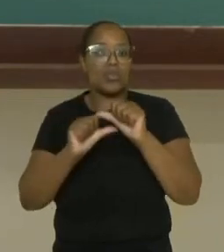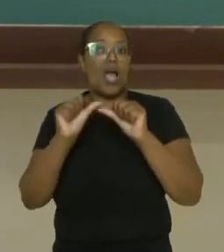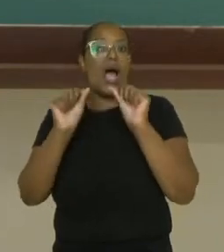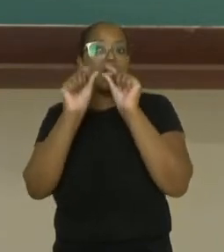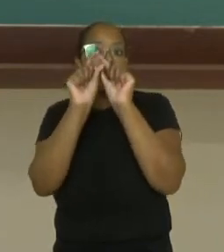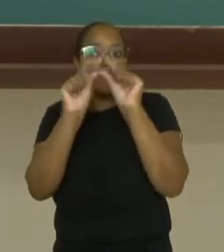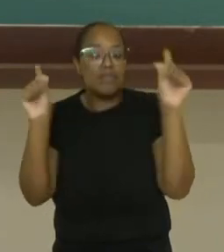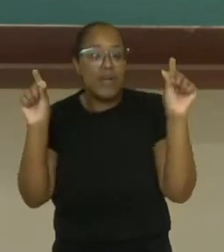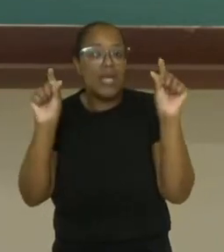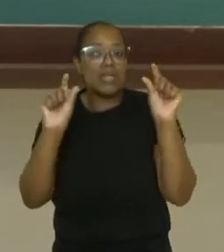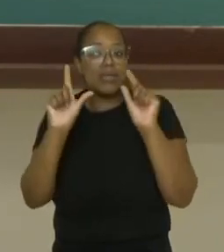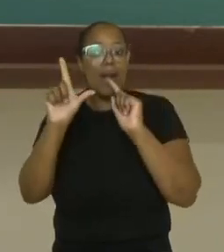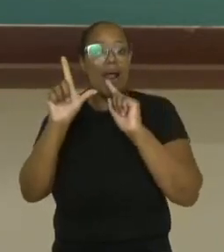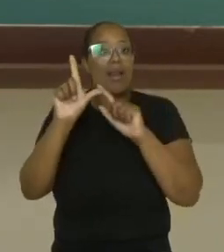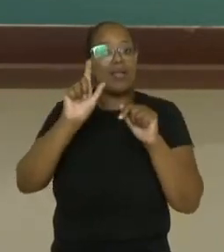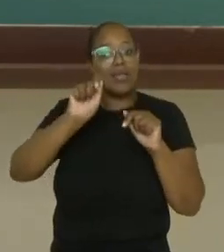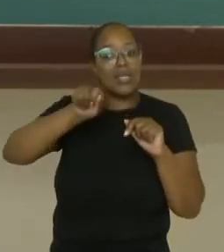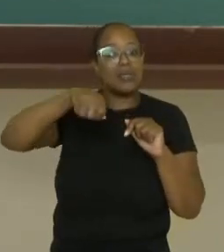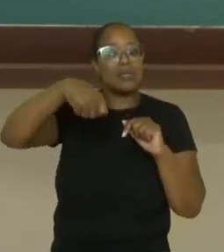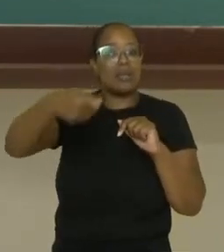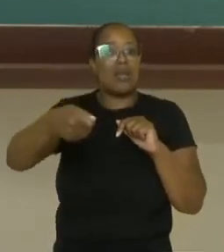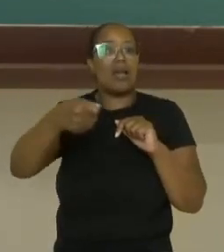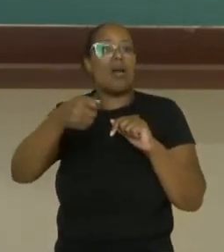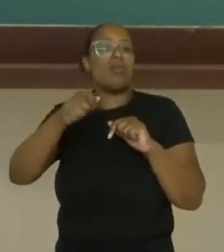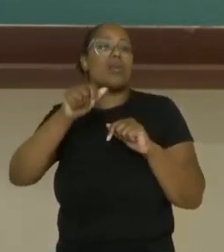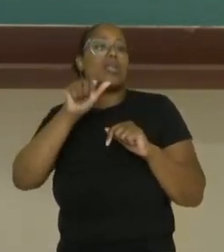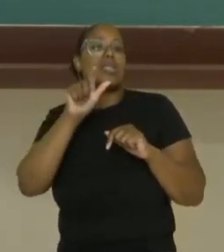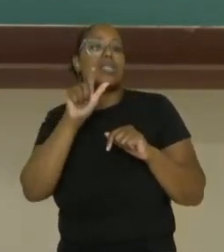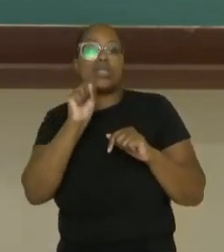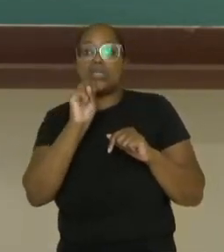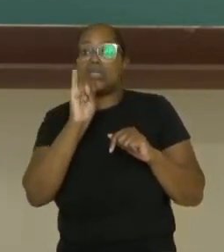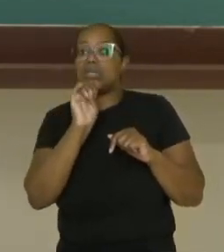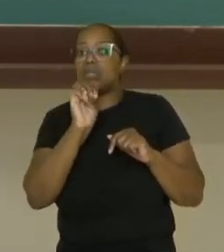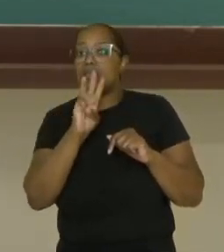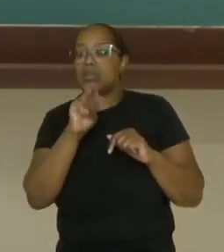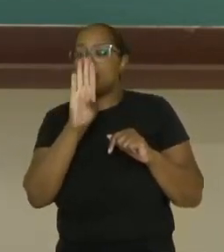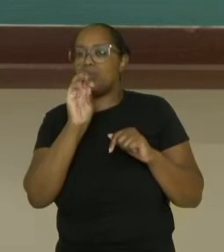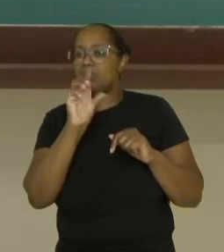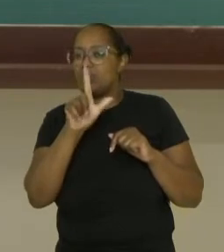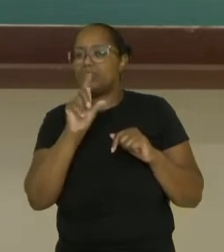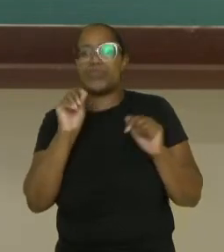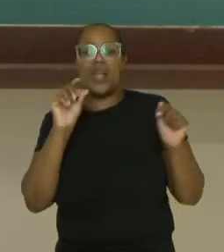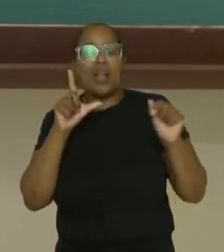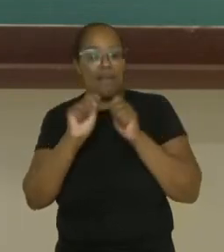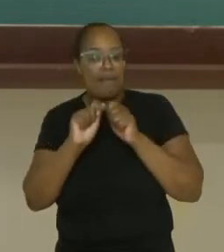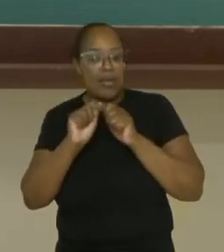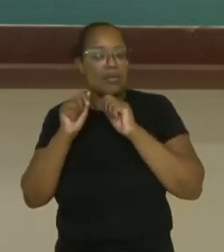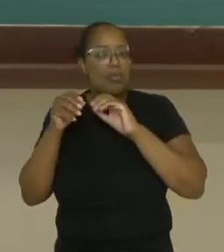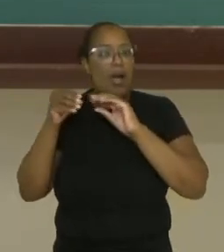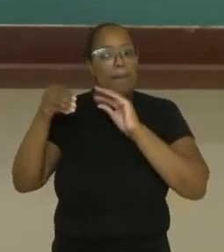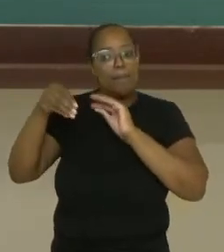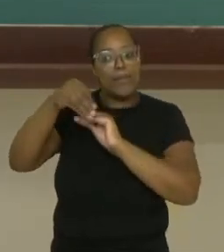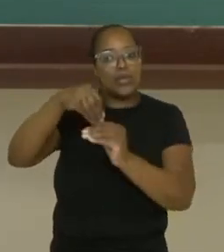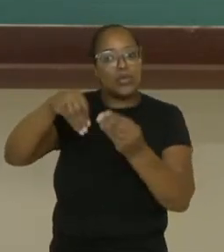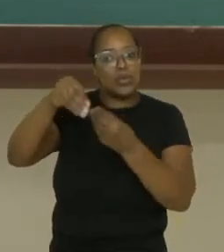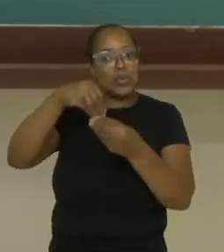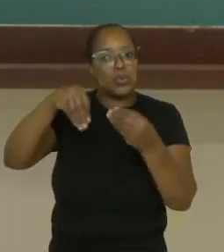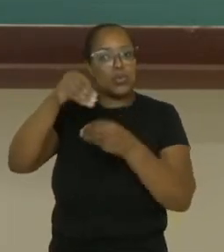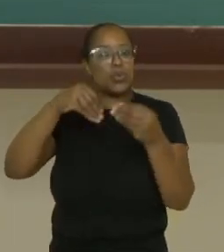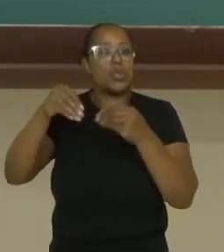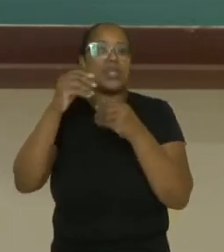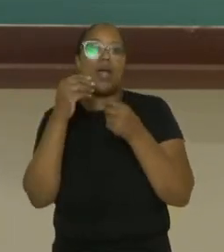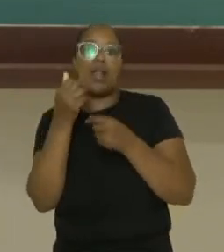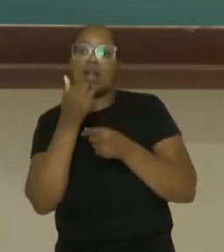é claro que o Frege se aproximou de uma linguagem matemática e fez uma mistura, digamos assim, né? Entre a linguística e matemática para pensar